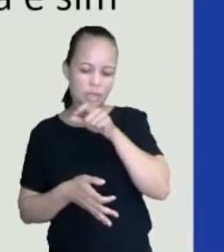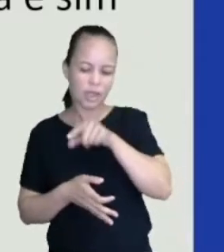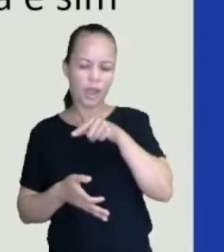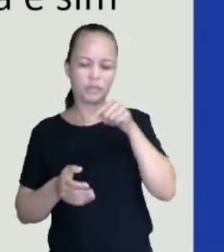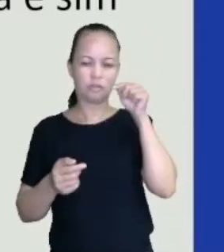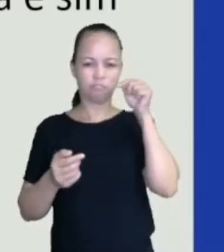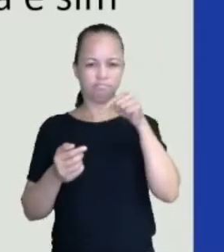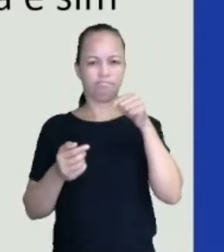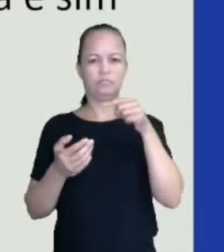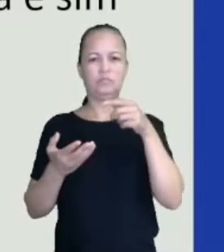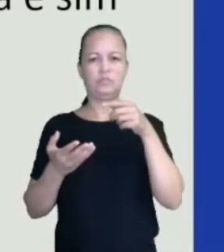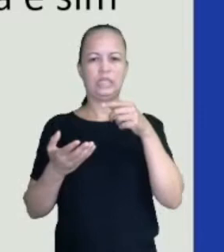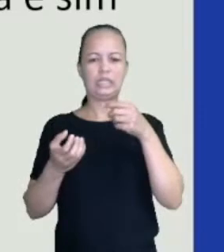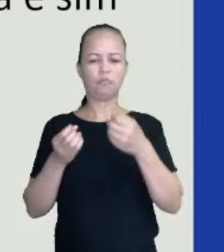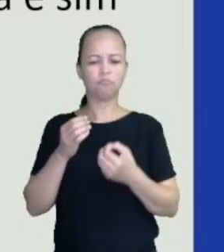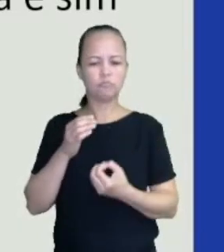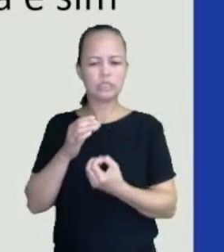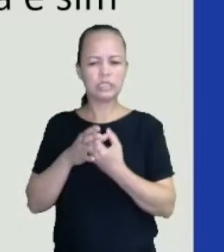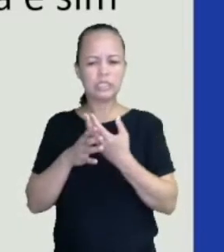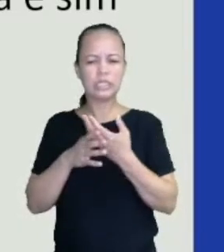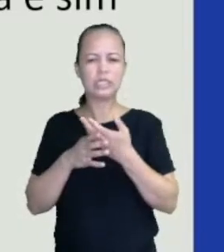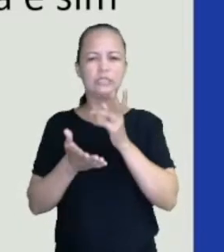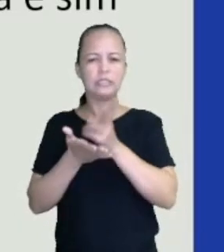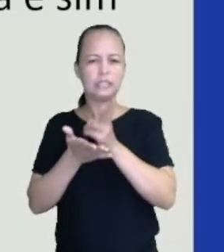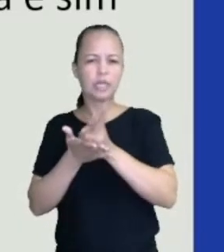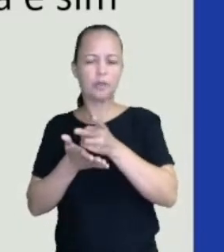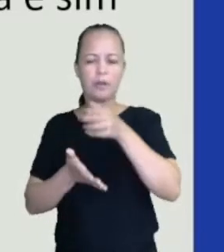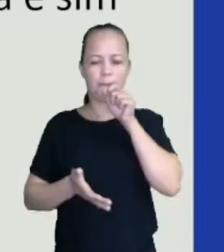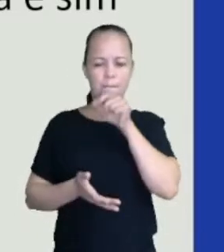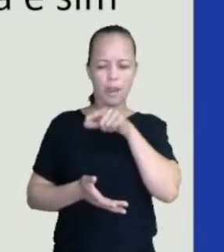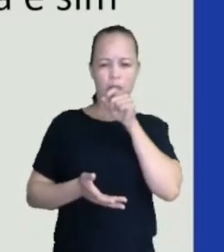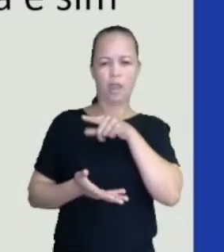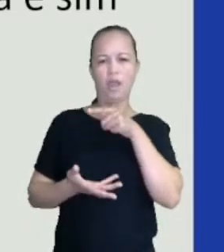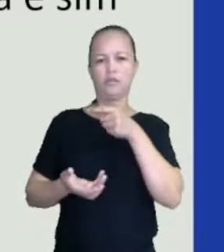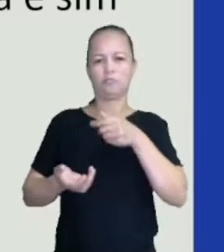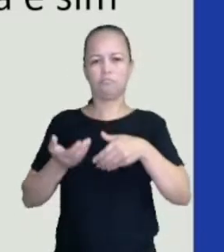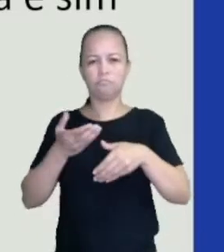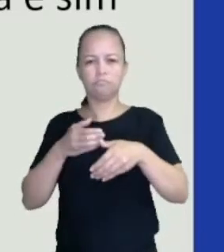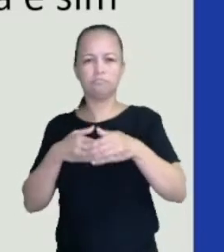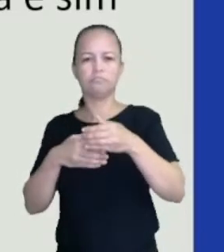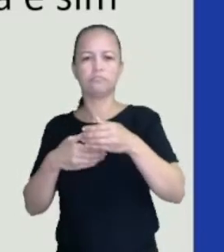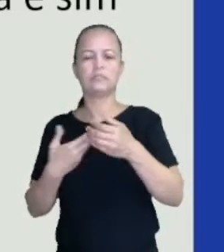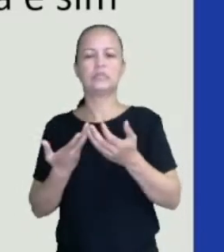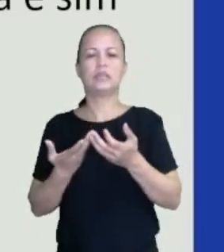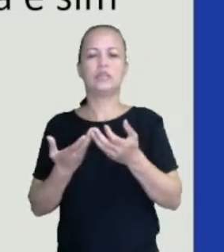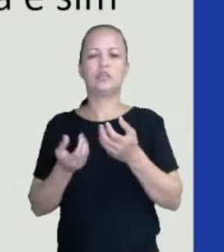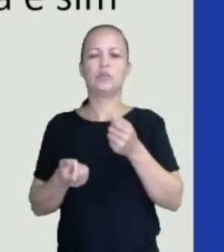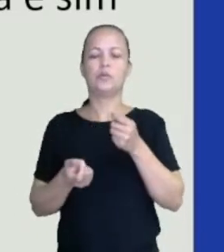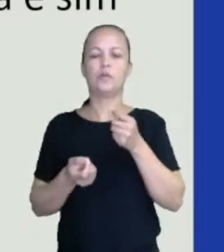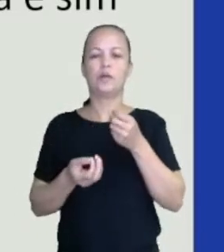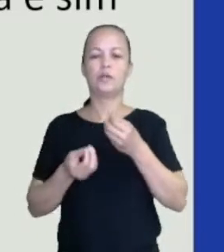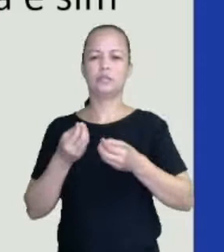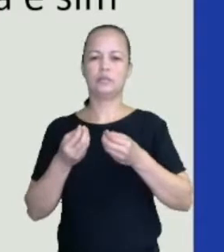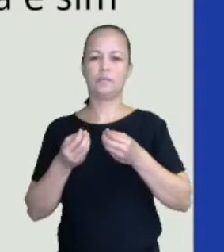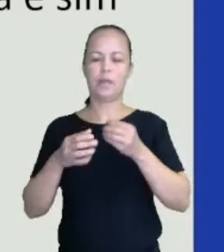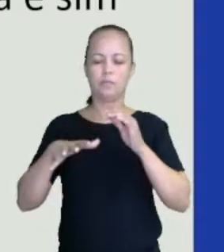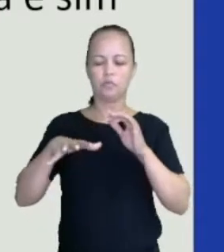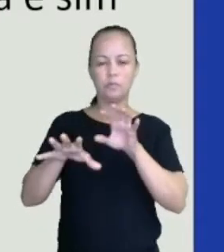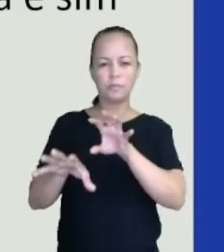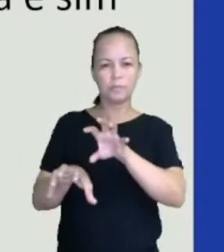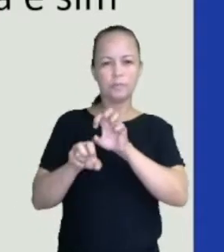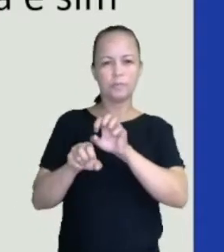a gente também cria um círculo vicioso e que atrai membros, principalmente em redes